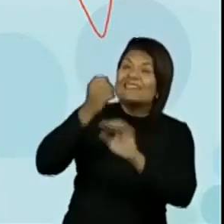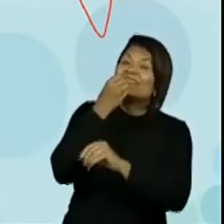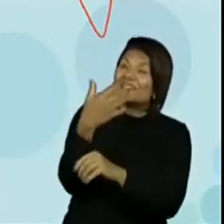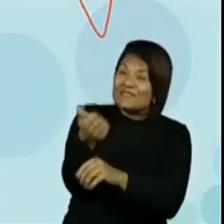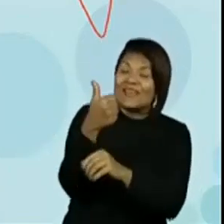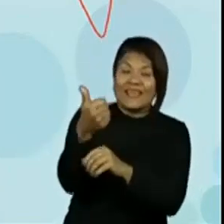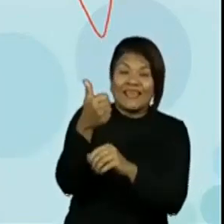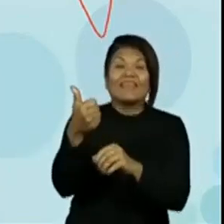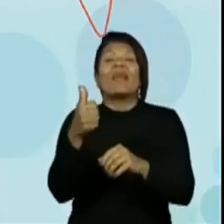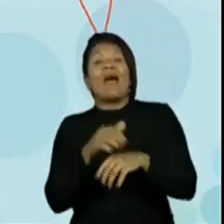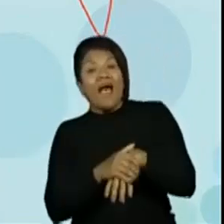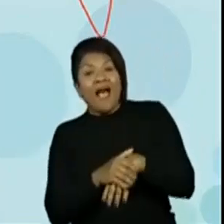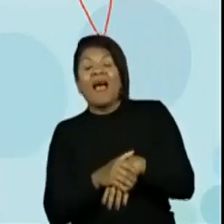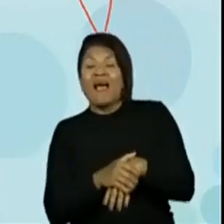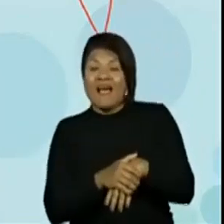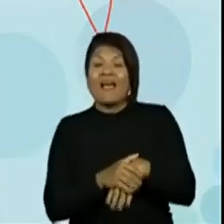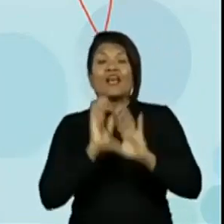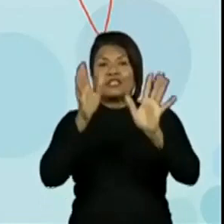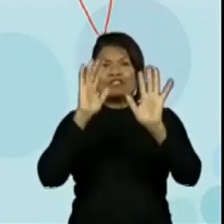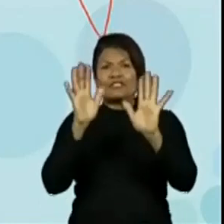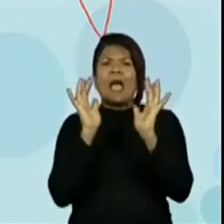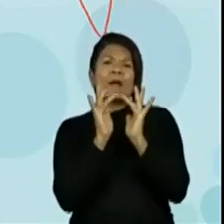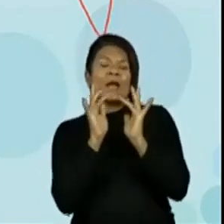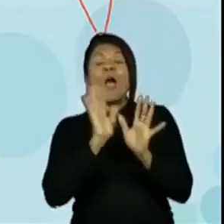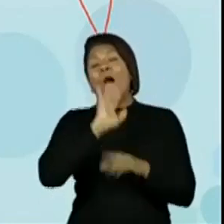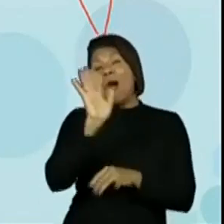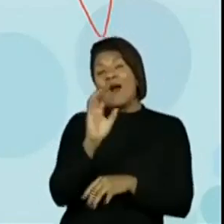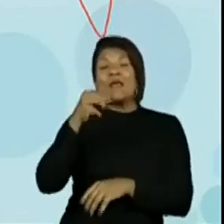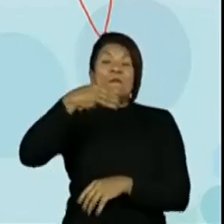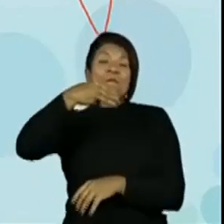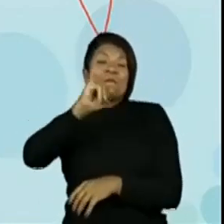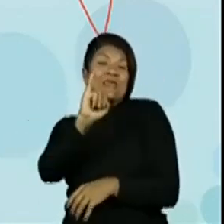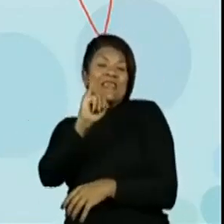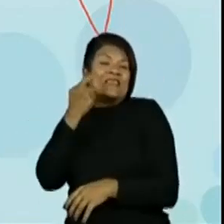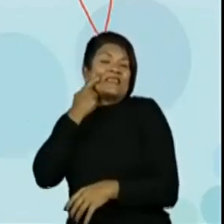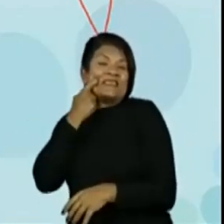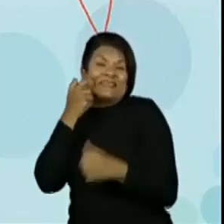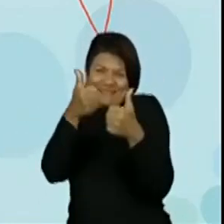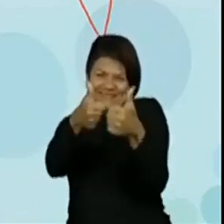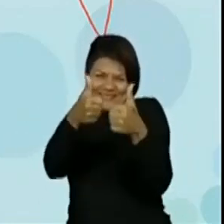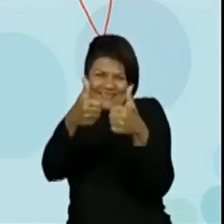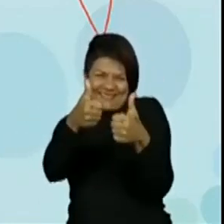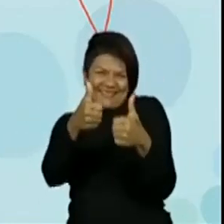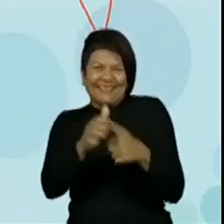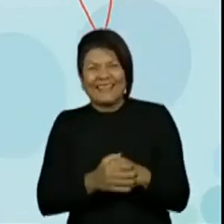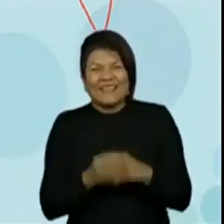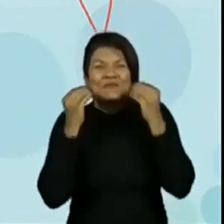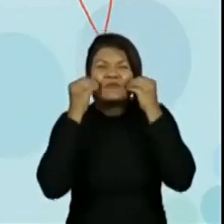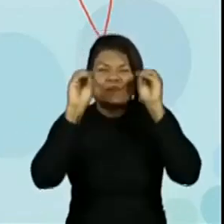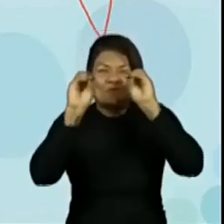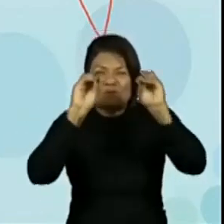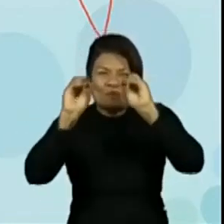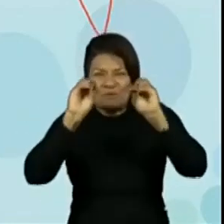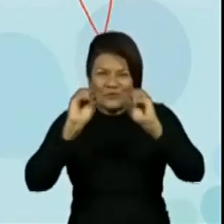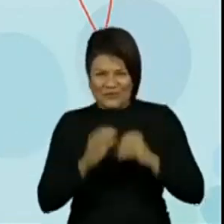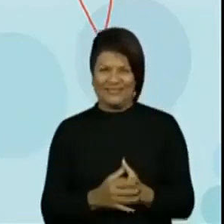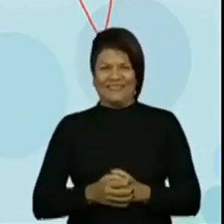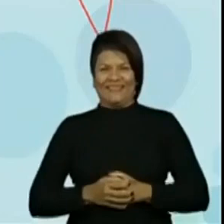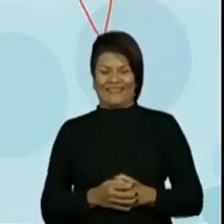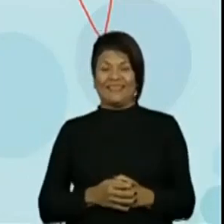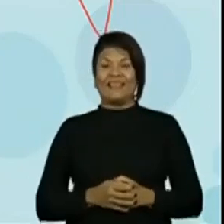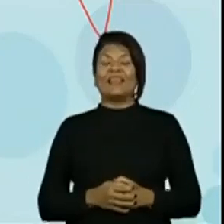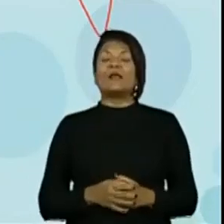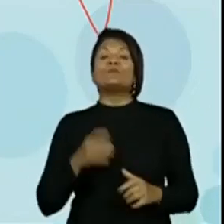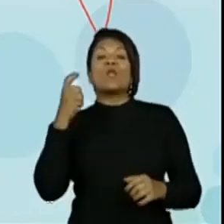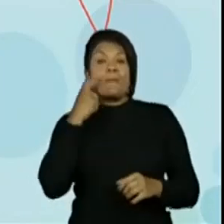oi. Tem gente que já é íntima, tá assim. Oi, Mi. Olha só, e a Miriam tá até mandando um beijo para vocês. Show de bola.